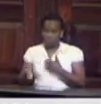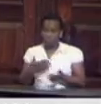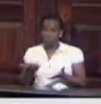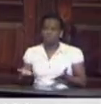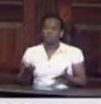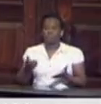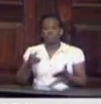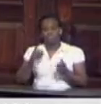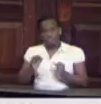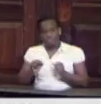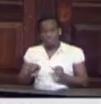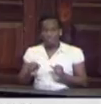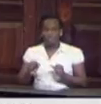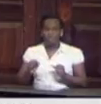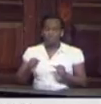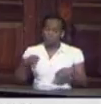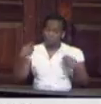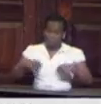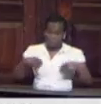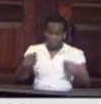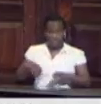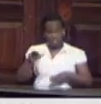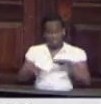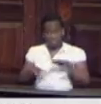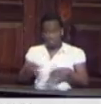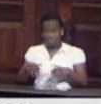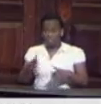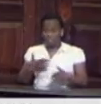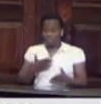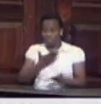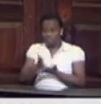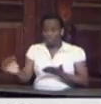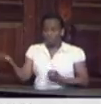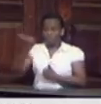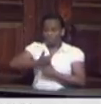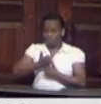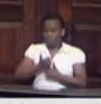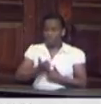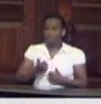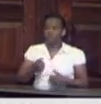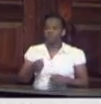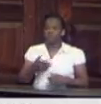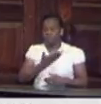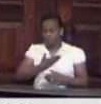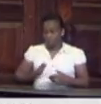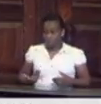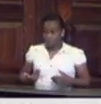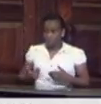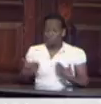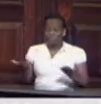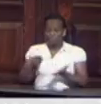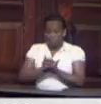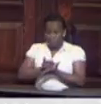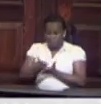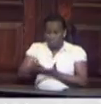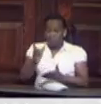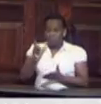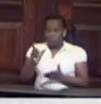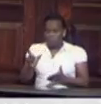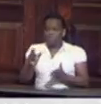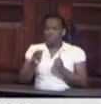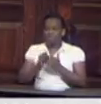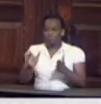mesmo, se fosse necessário, para um golpe de Estado. Essa é a origem da palavra